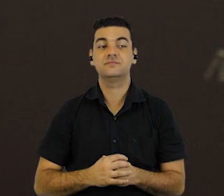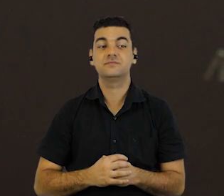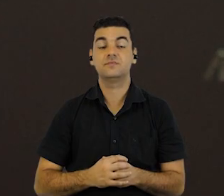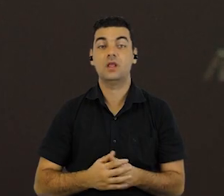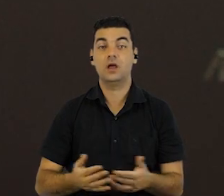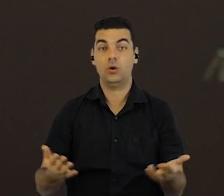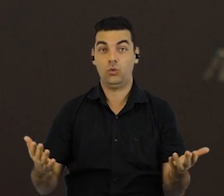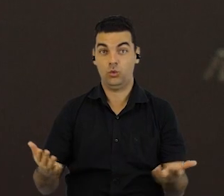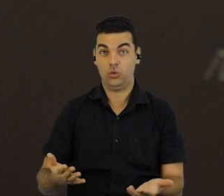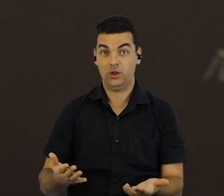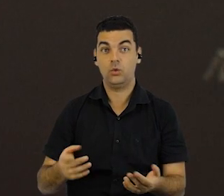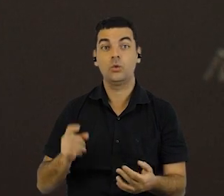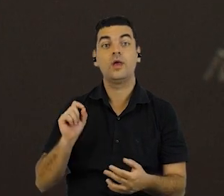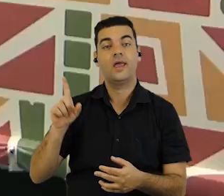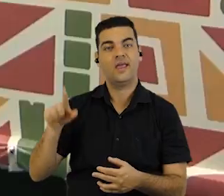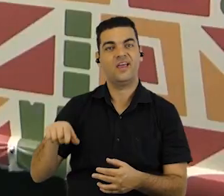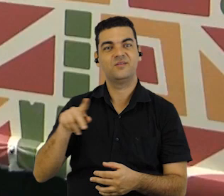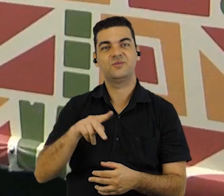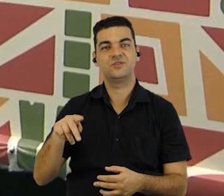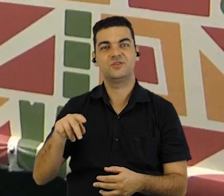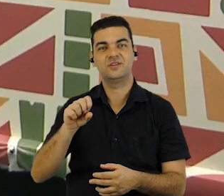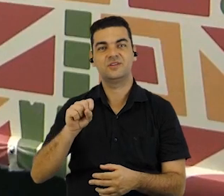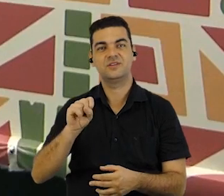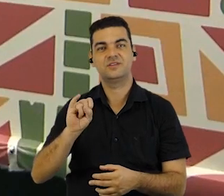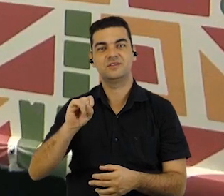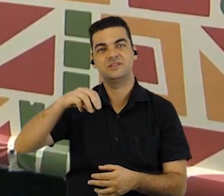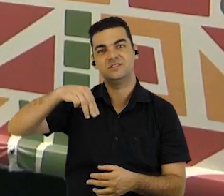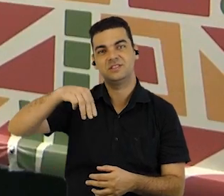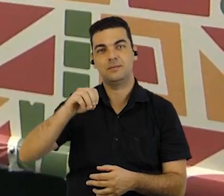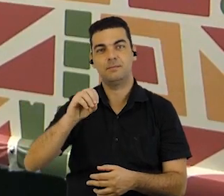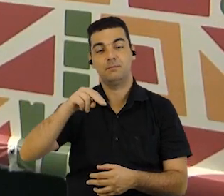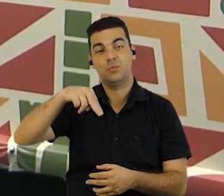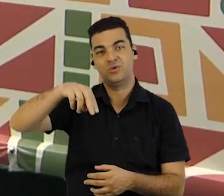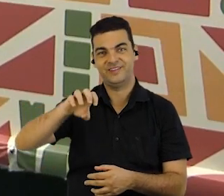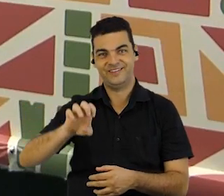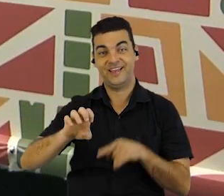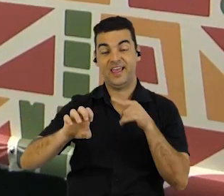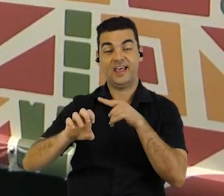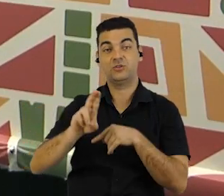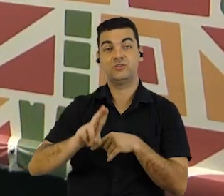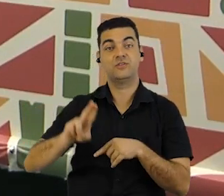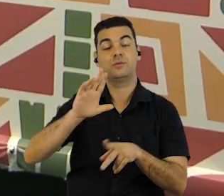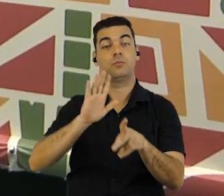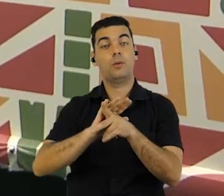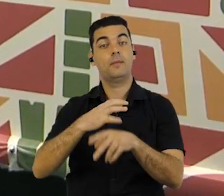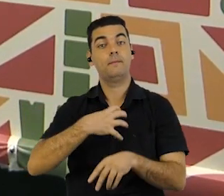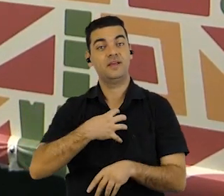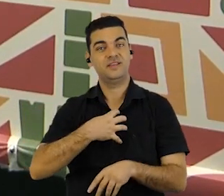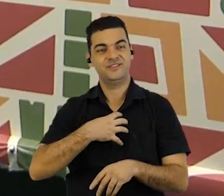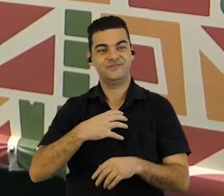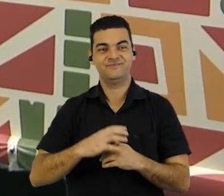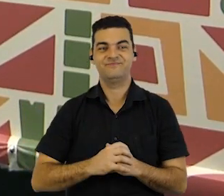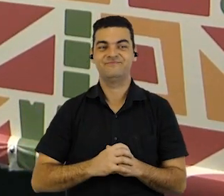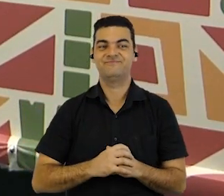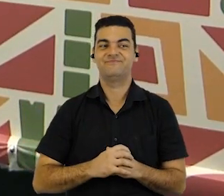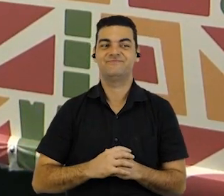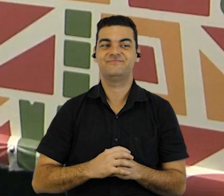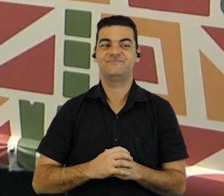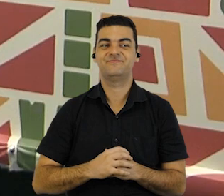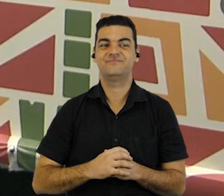E nós recebemos hoje a professora Simone Moraes, da Universidade Federal da Bahia,